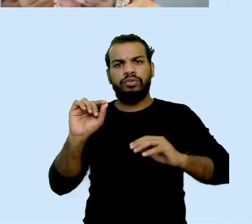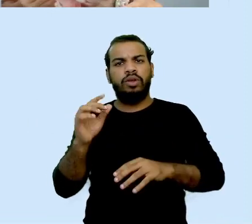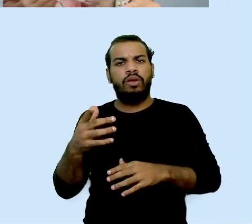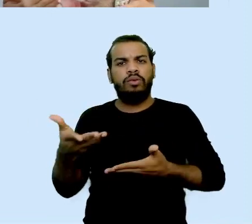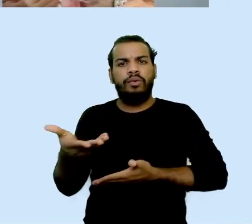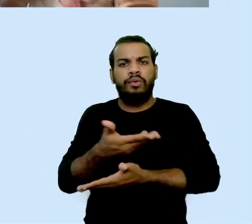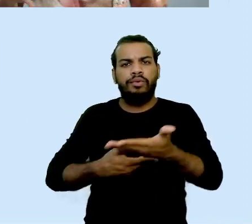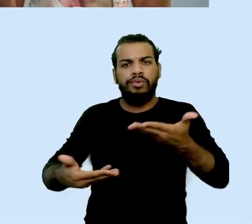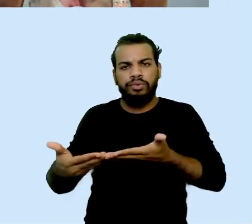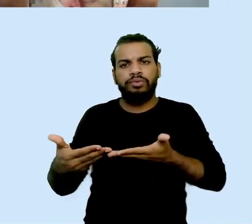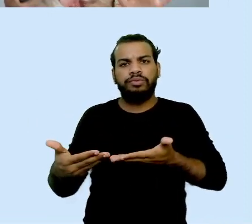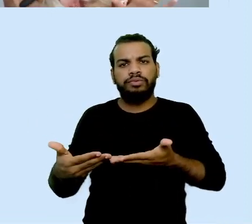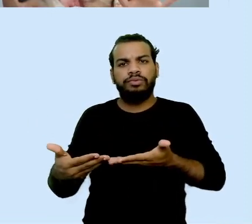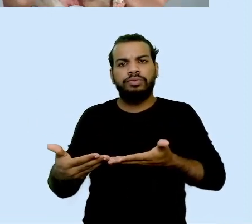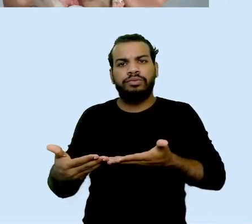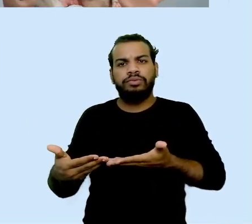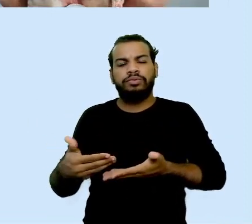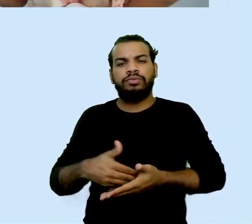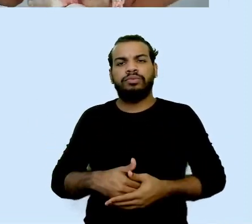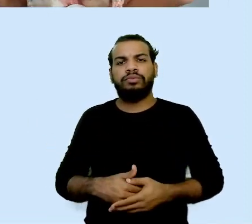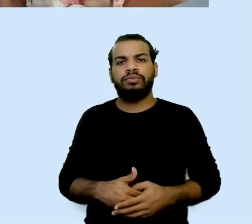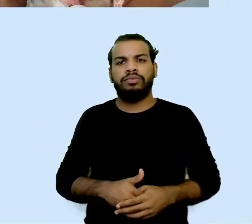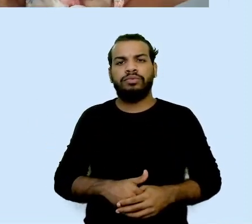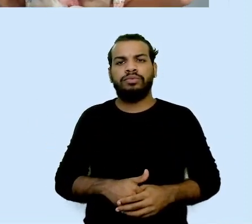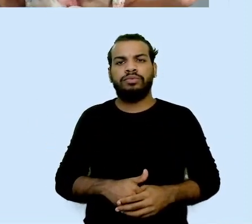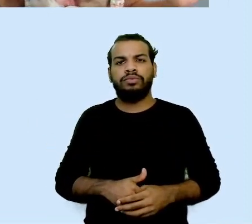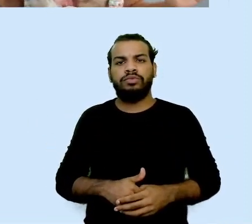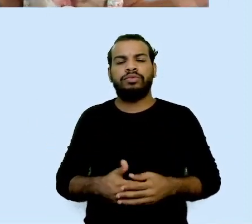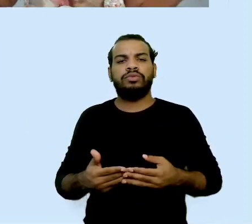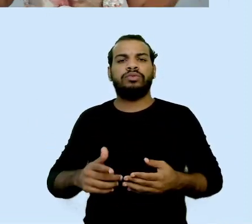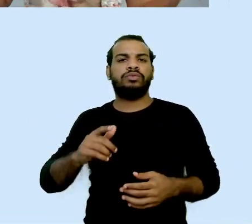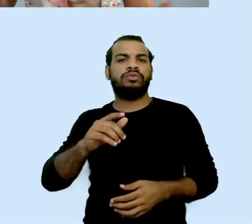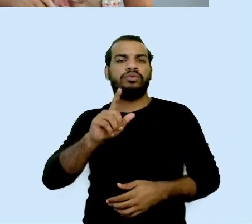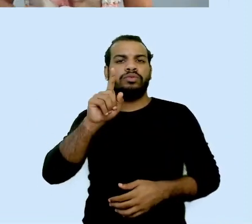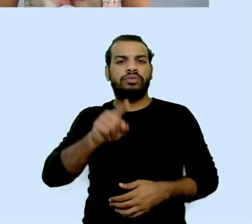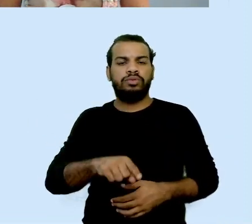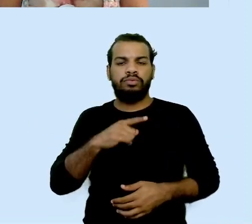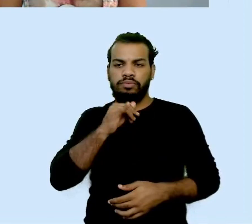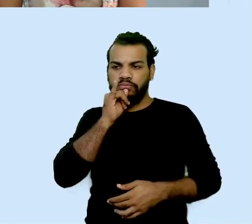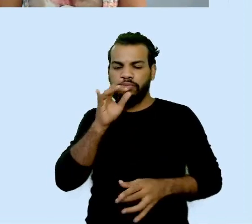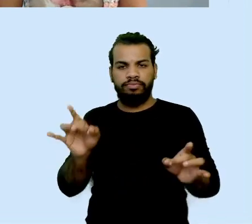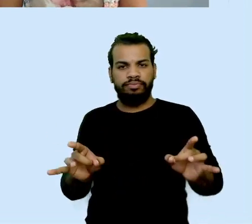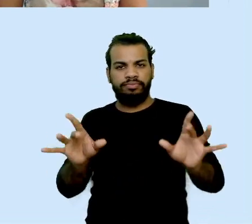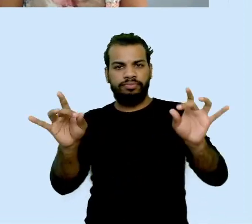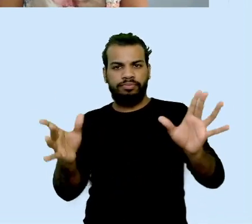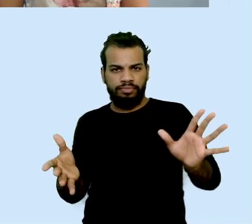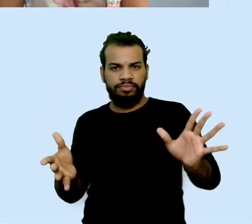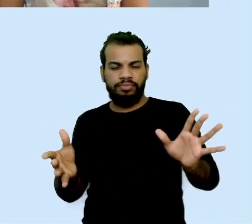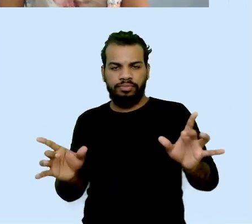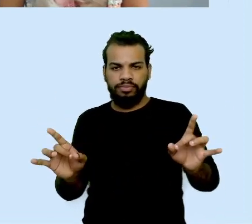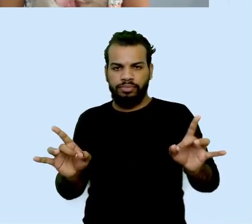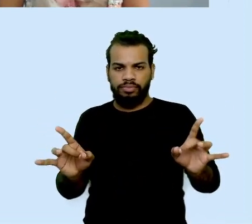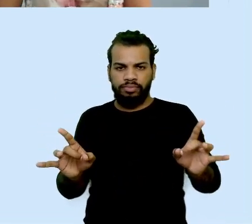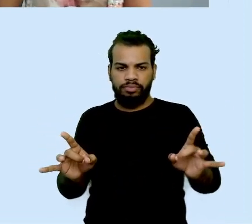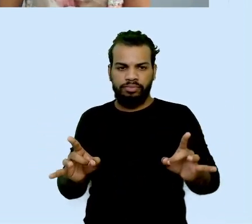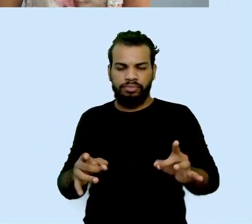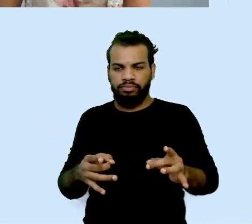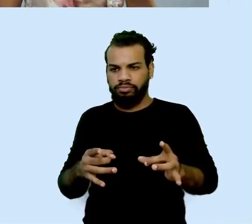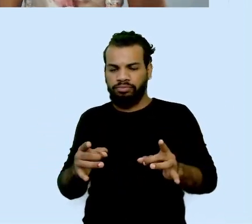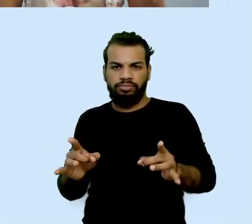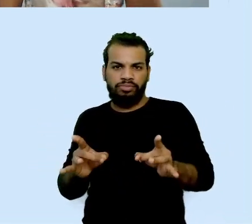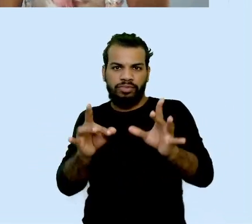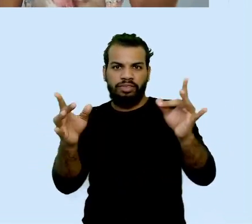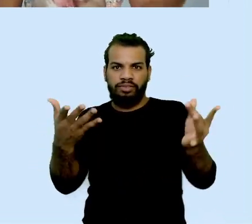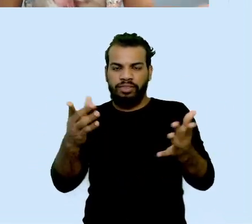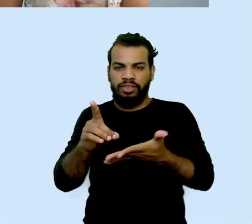ali. Isso só na produção, hein, gente? Se a gente levar em consideração, por exemplo, a venda desses DVDs,